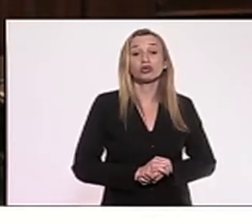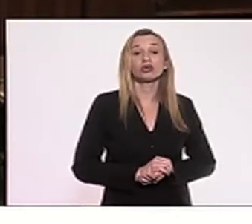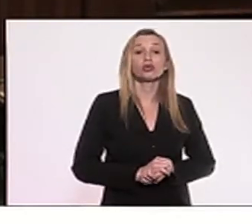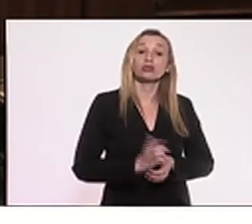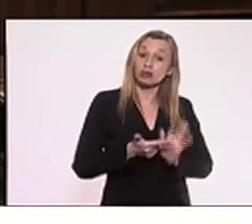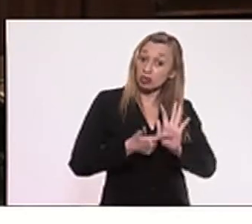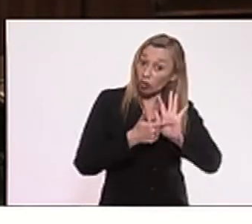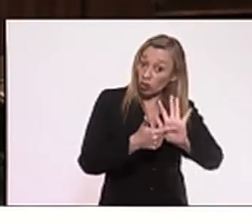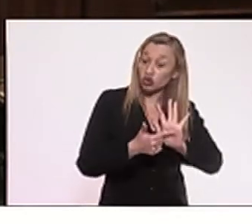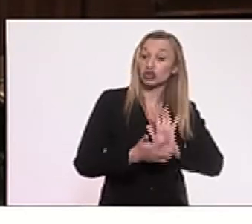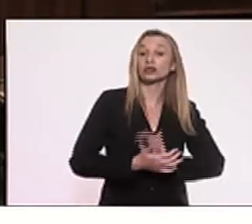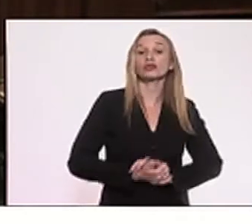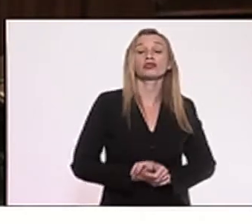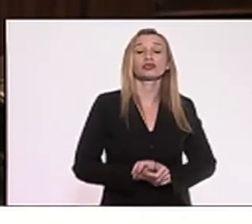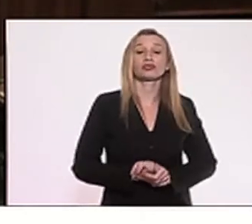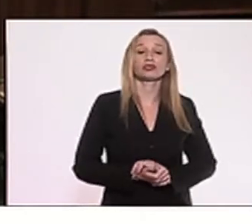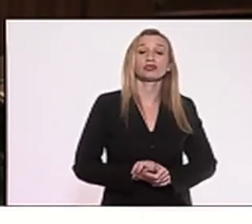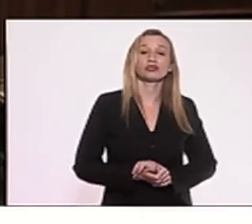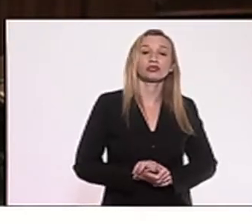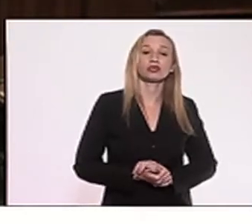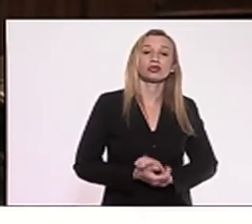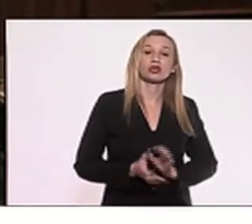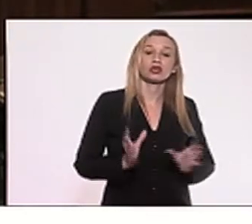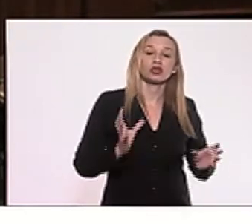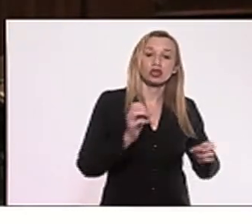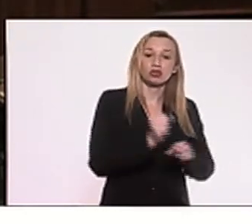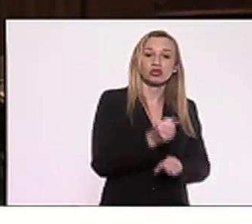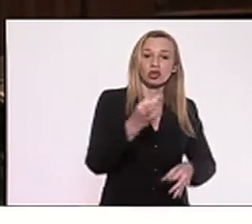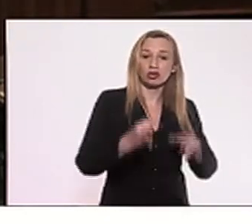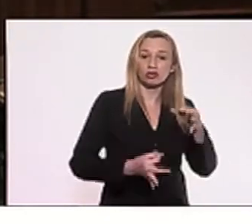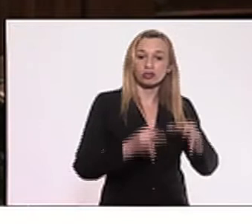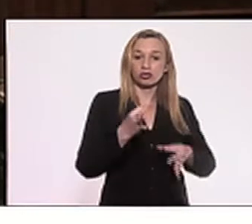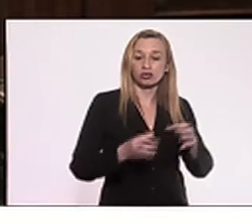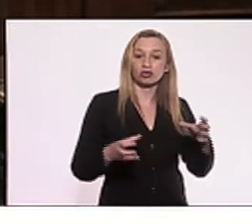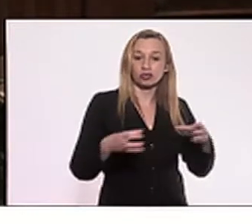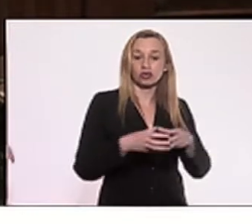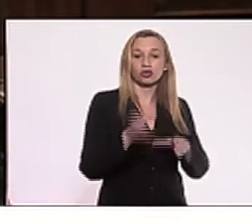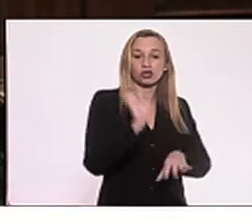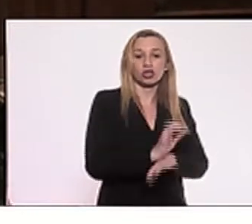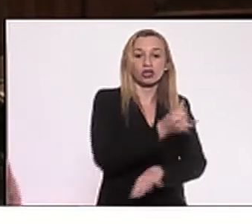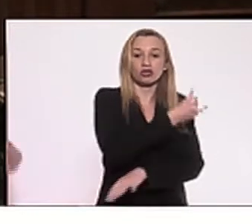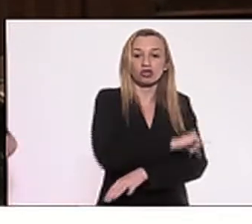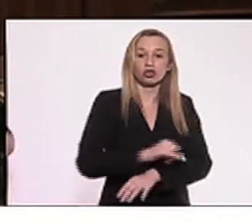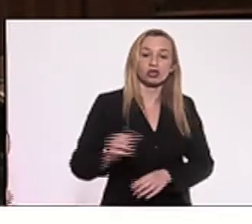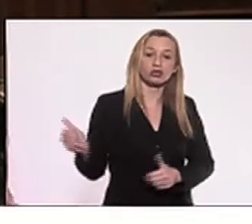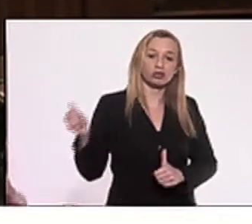parecer exarado pelo Tribunal de Contas do Estado do Rio de Janeiro e que